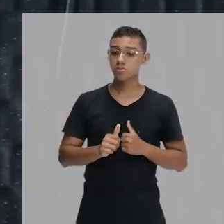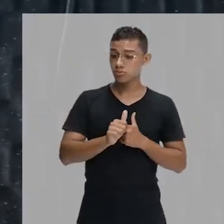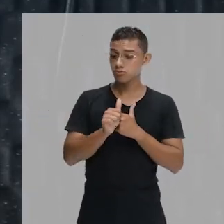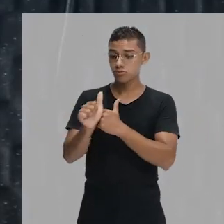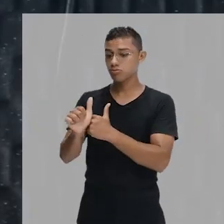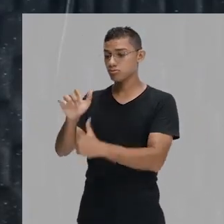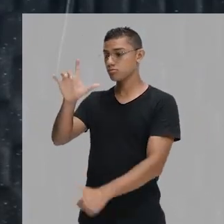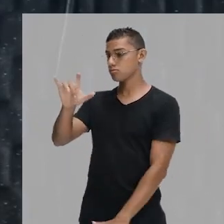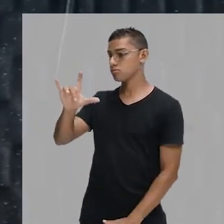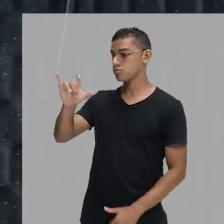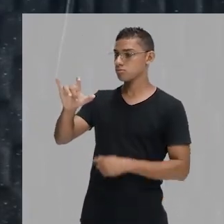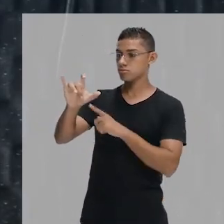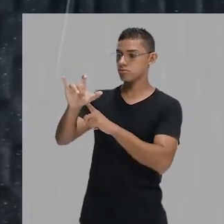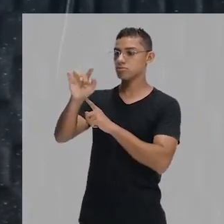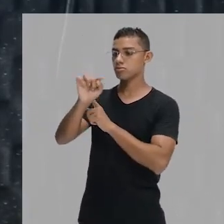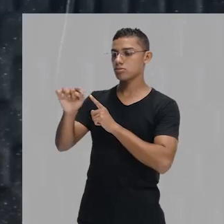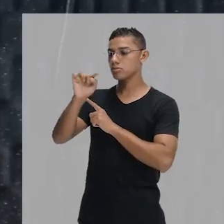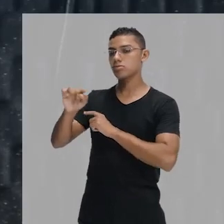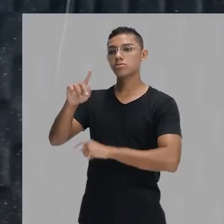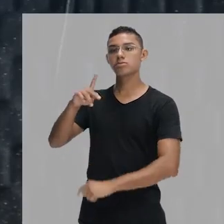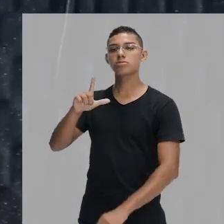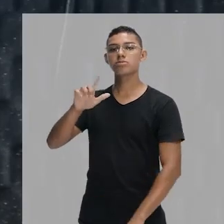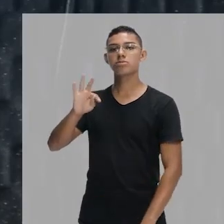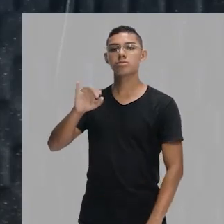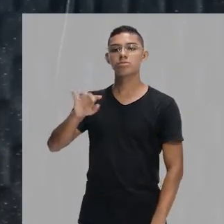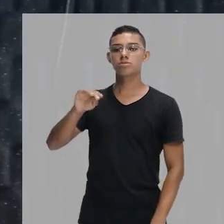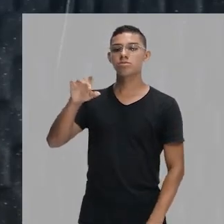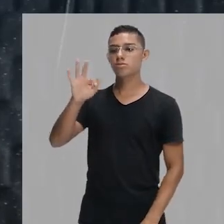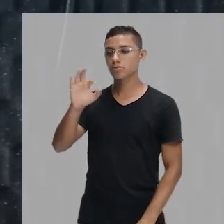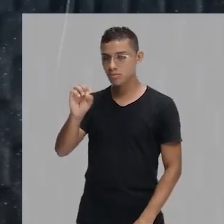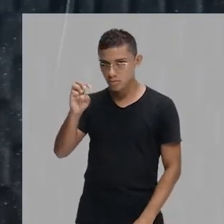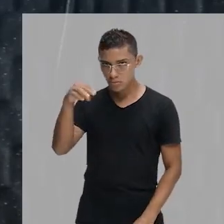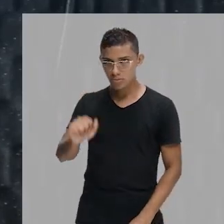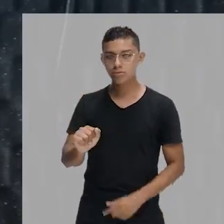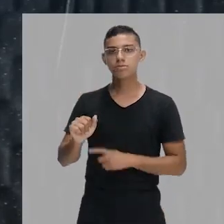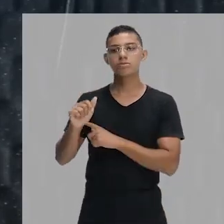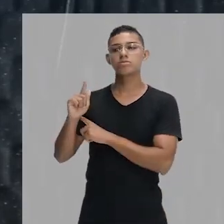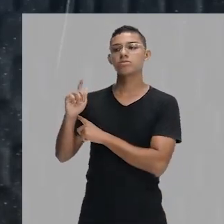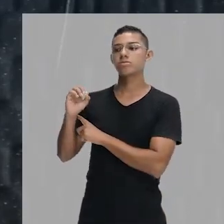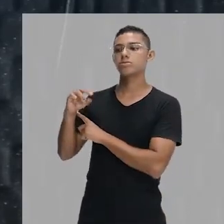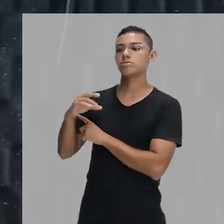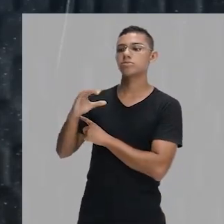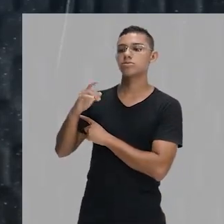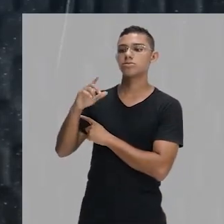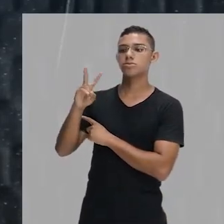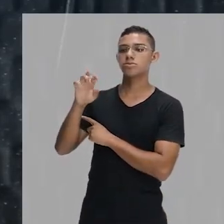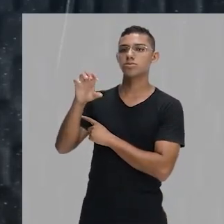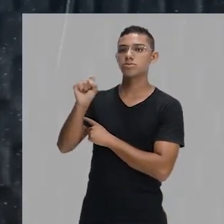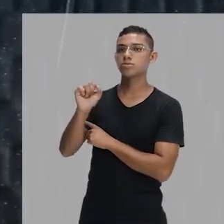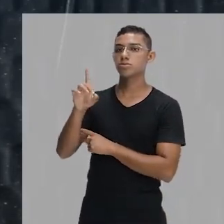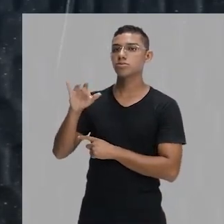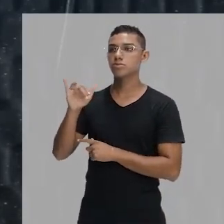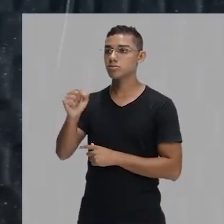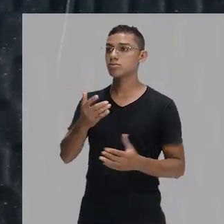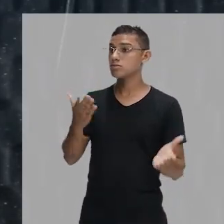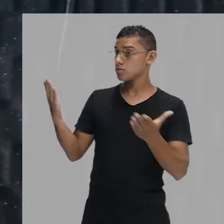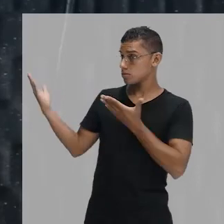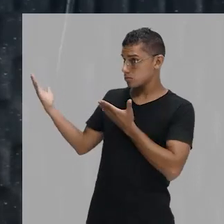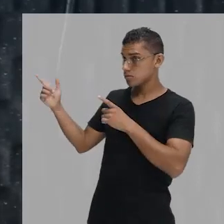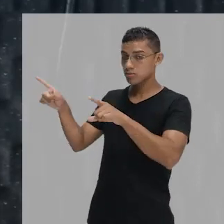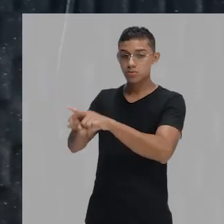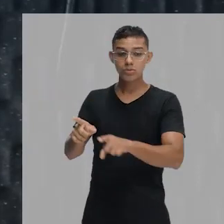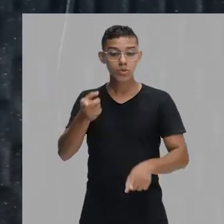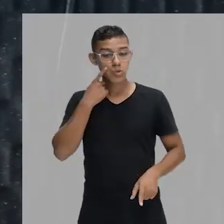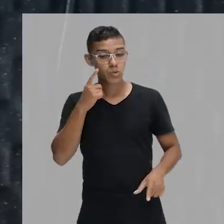@plataforma Gonçalves Dias. Diga pra gente como é que tá chegando o sinal para vocês, como é que estão as nossas aulas. Tirem suas dúvidas, sugiram,